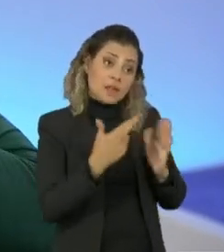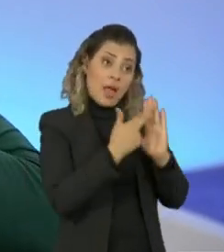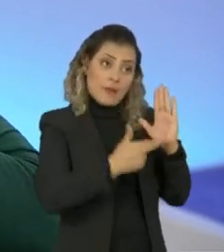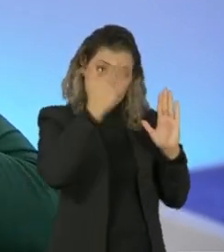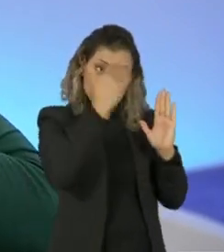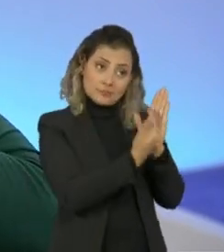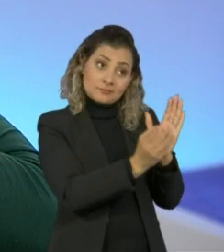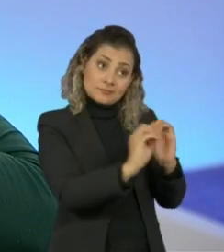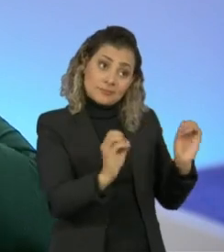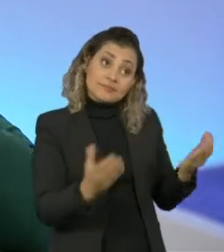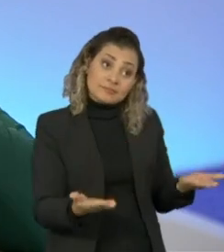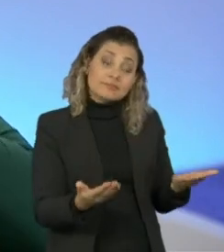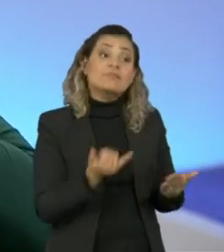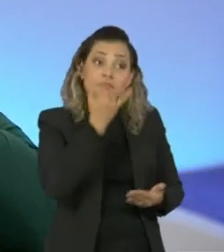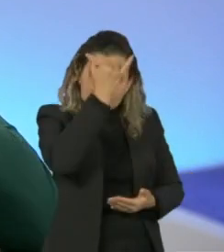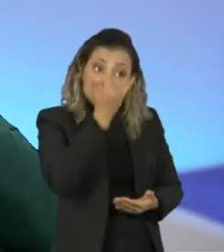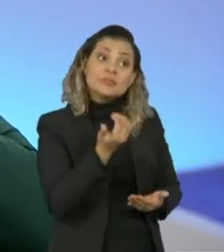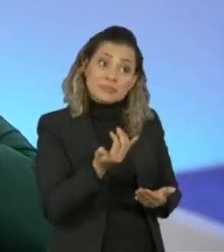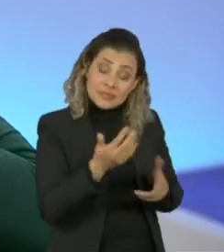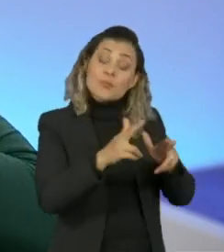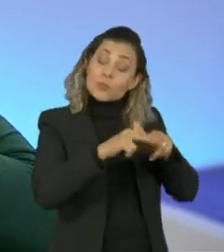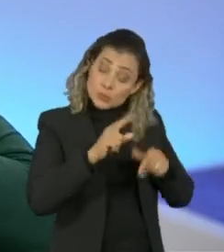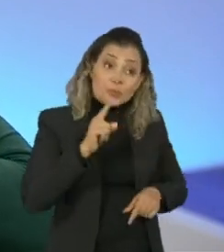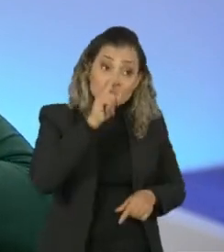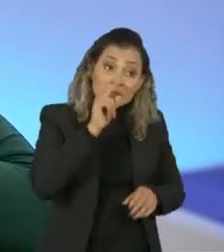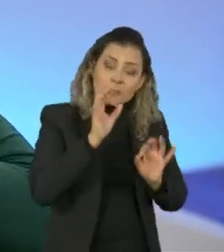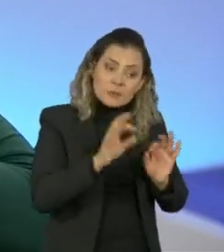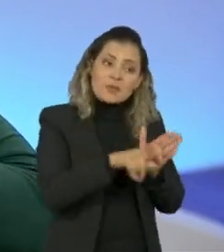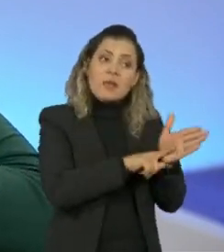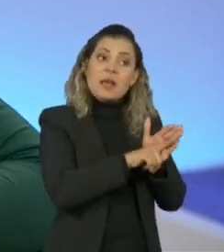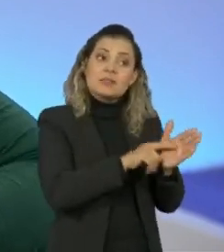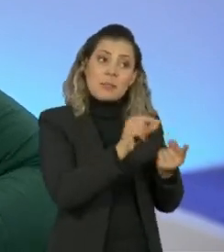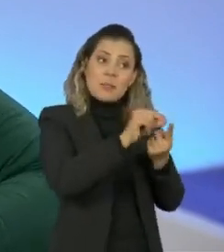as medidas de prevenção. Então, esse é o perigo dos testes rápidos. Luciana.